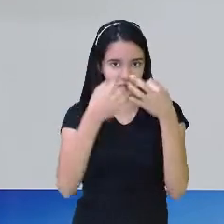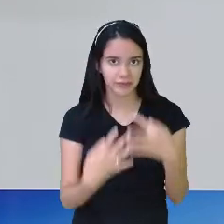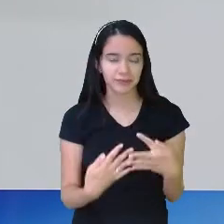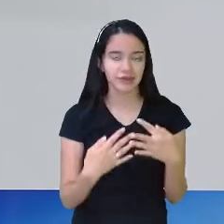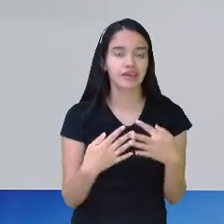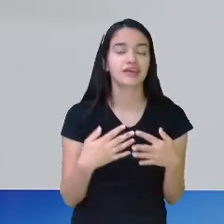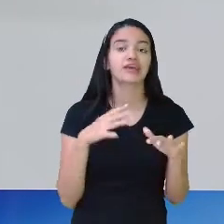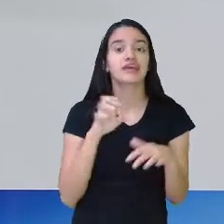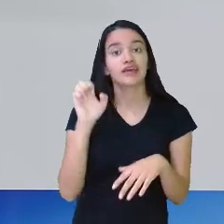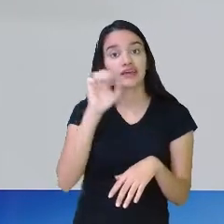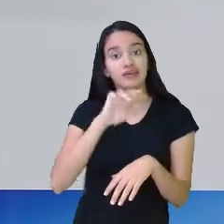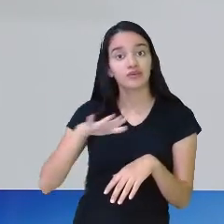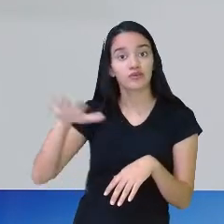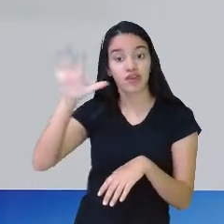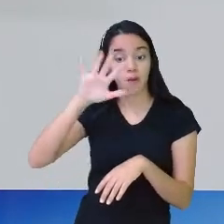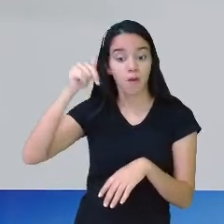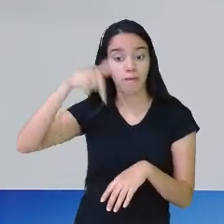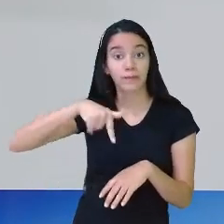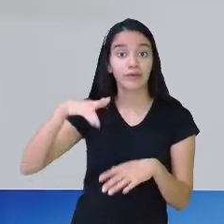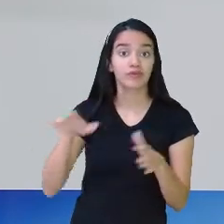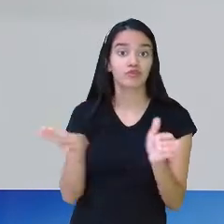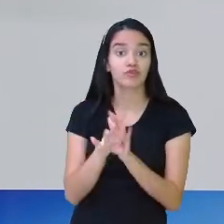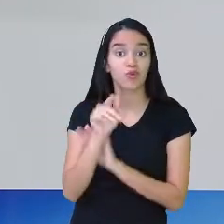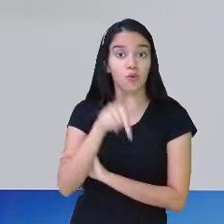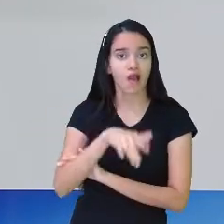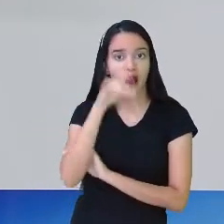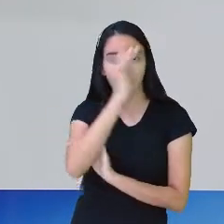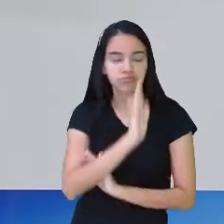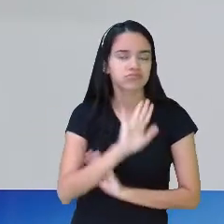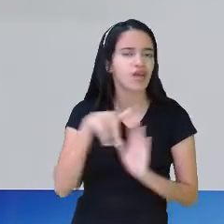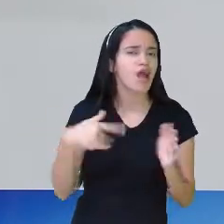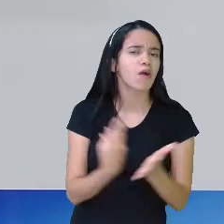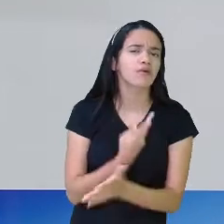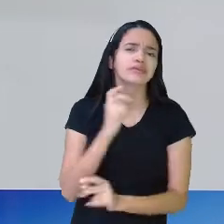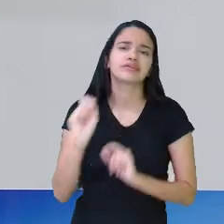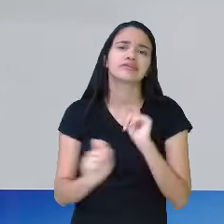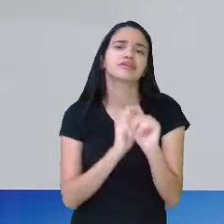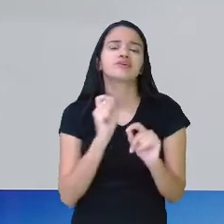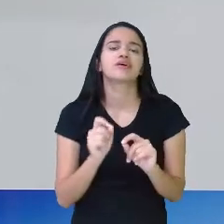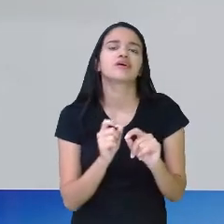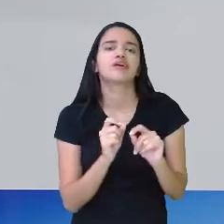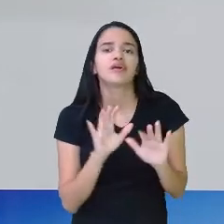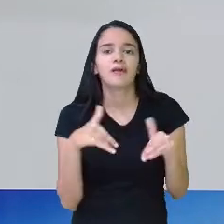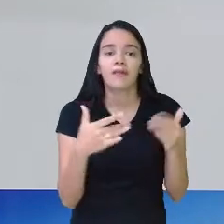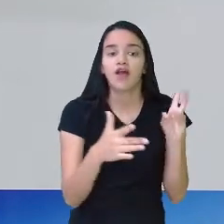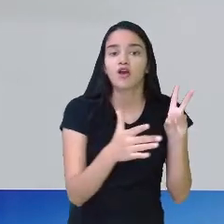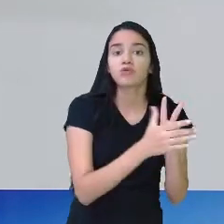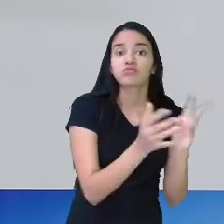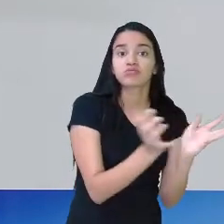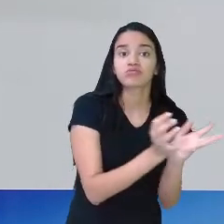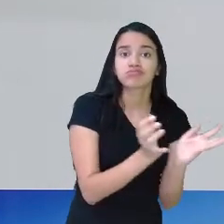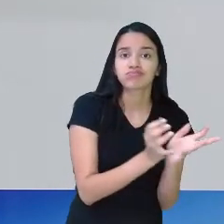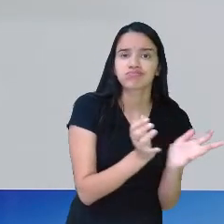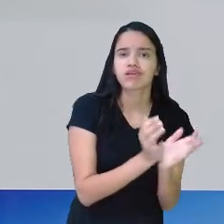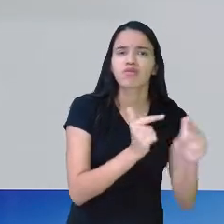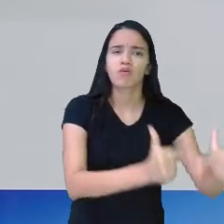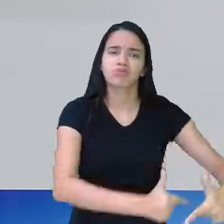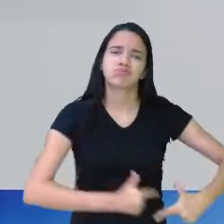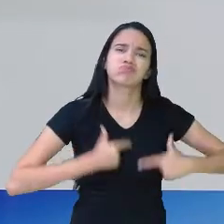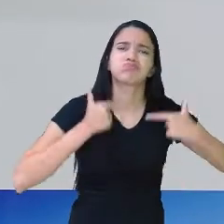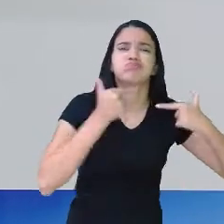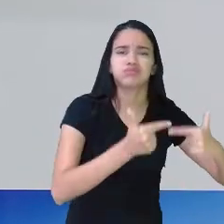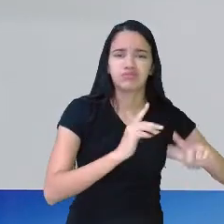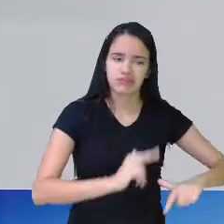que os europeus chegaram aqui e o que foi que aconteceu? Eles tomaram as terras dos índios, então os índios tiveram que batalhar